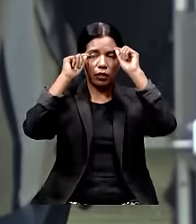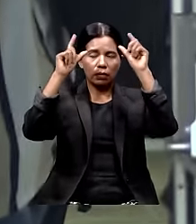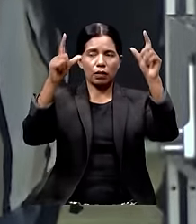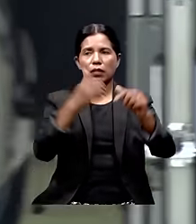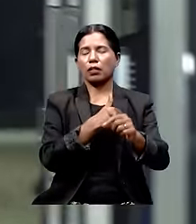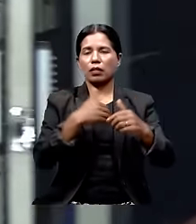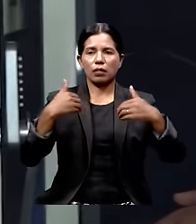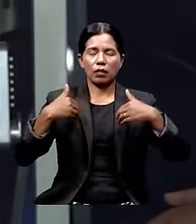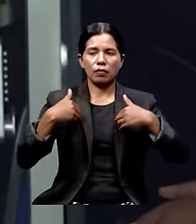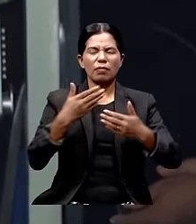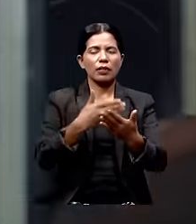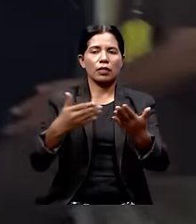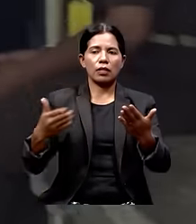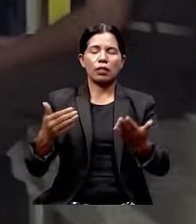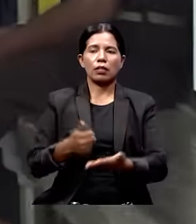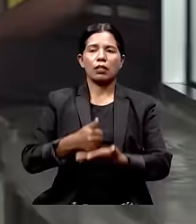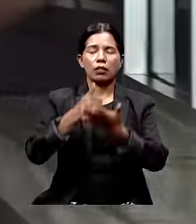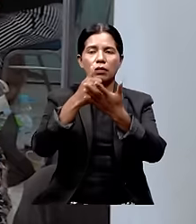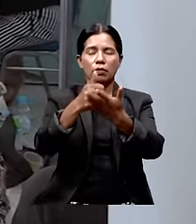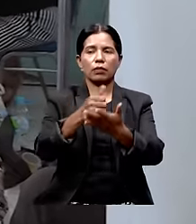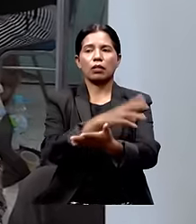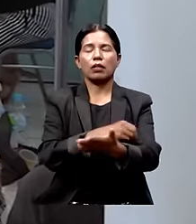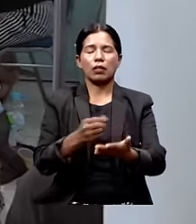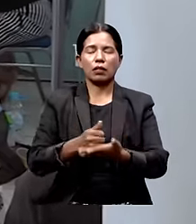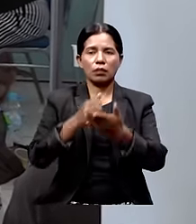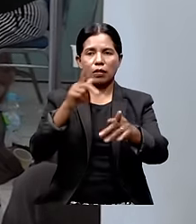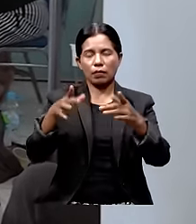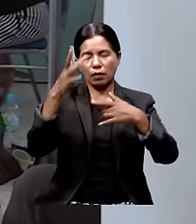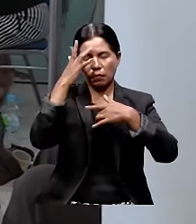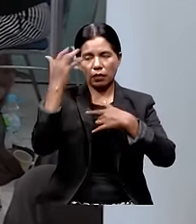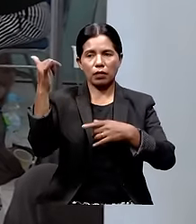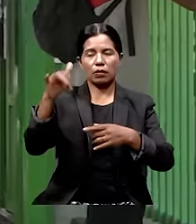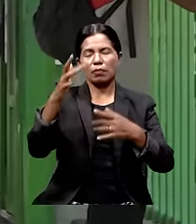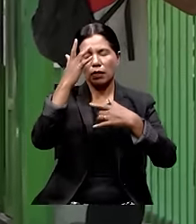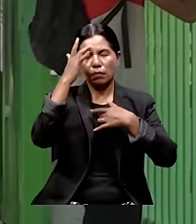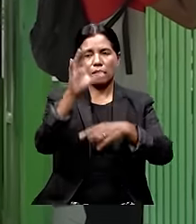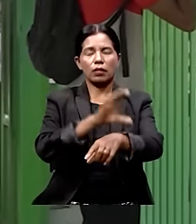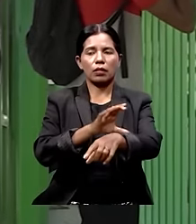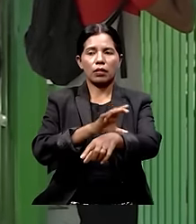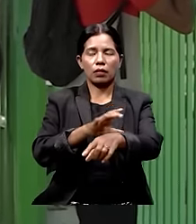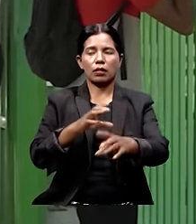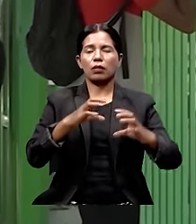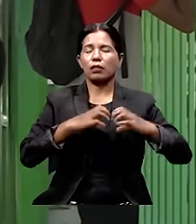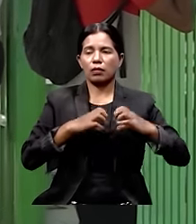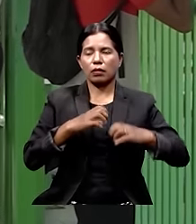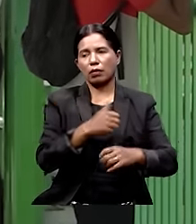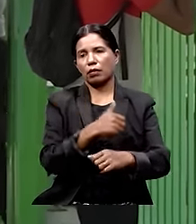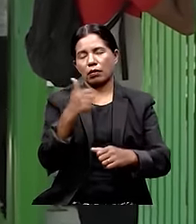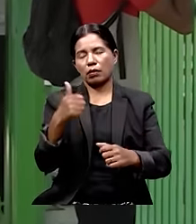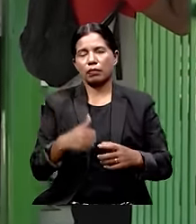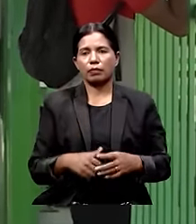sidok iha facilidade no recurso ne benaton atu atende paciente sira ne be sofre moras cancro tumor no selutan.